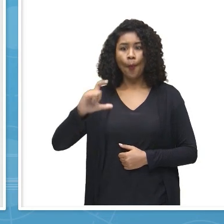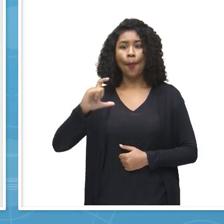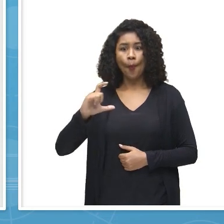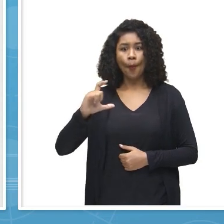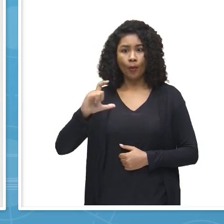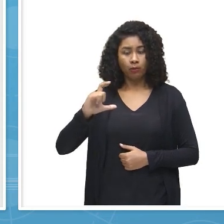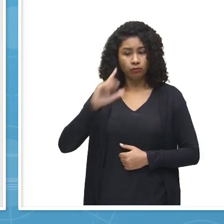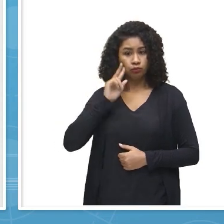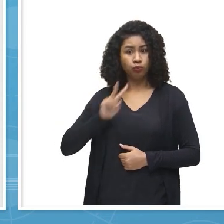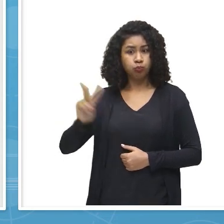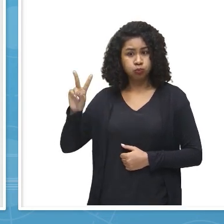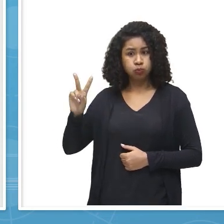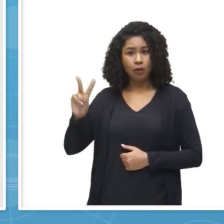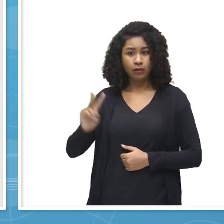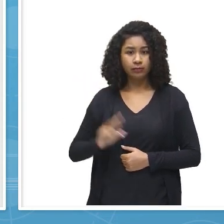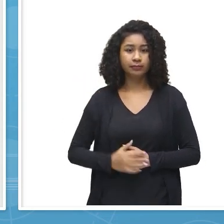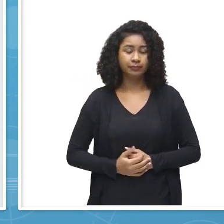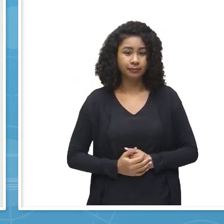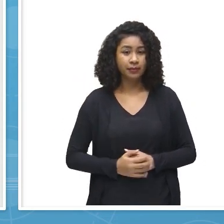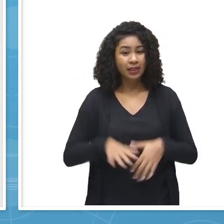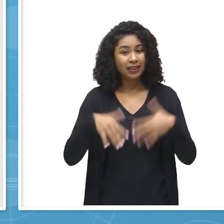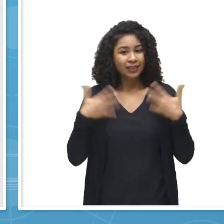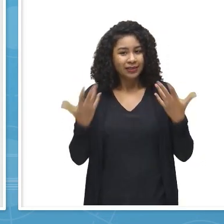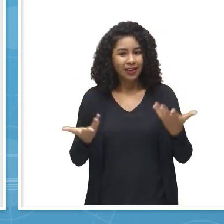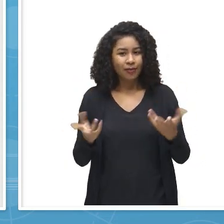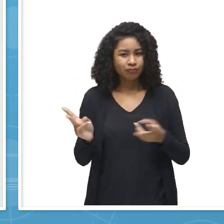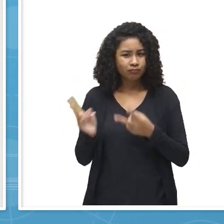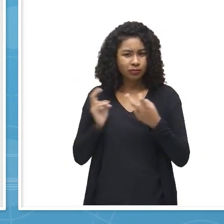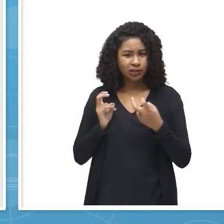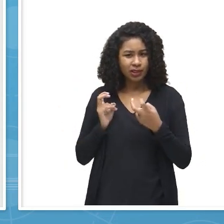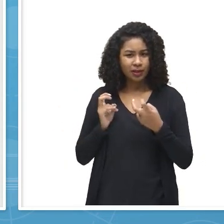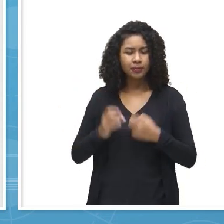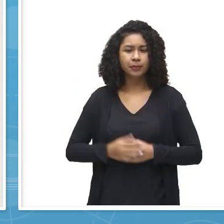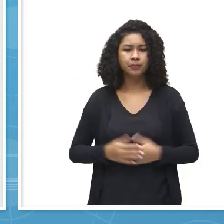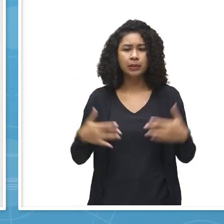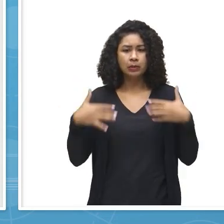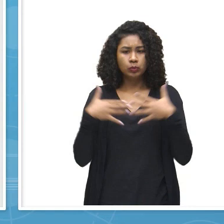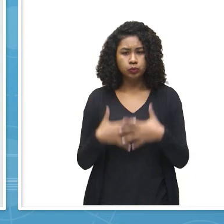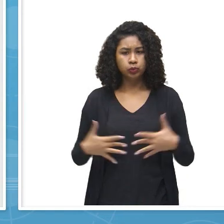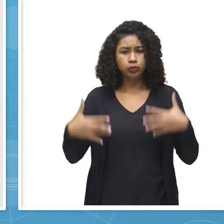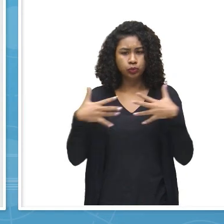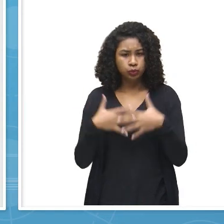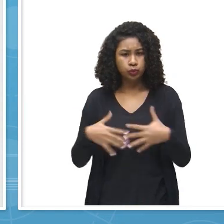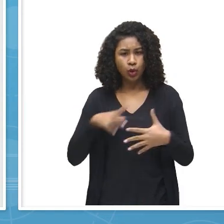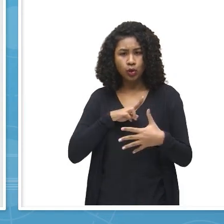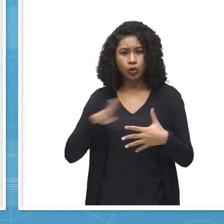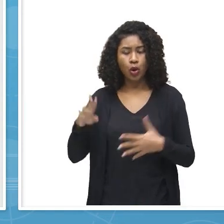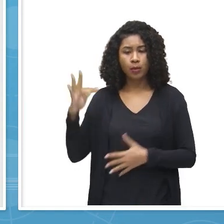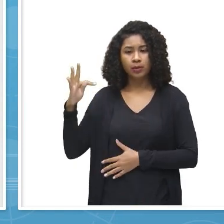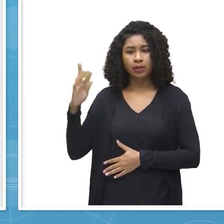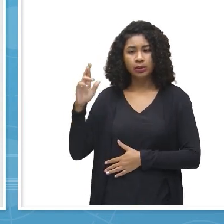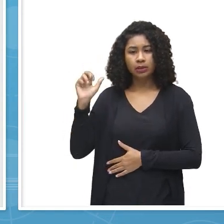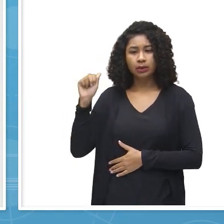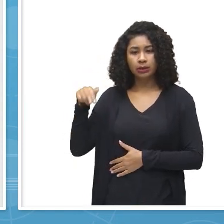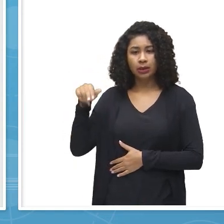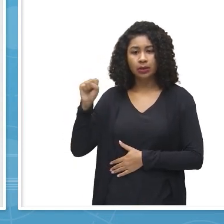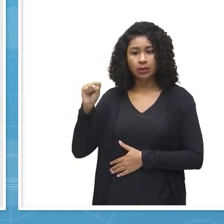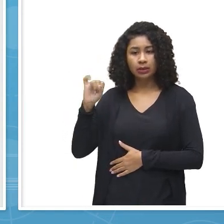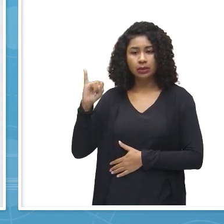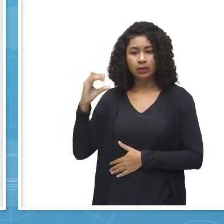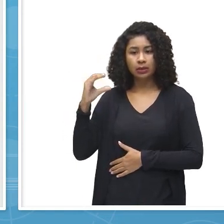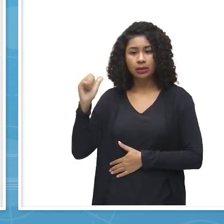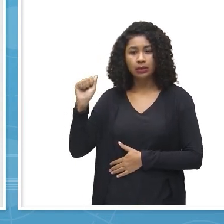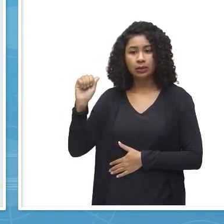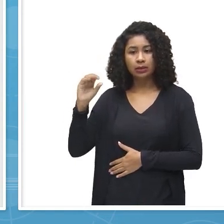está colunar. Então, o tecido epitelial, ele é de transição. Tá? Então, o que acontece? A nossa pele ela